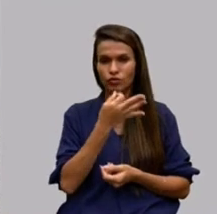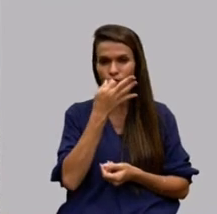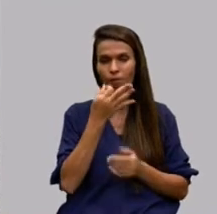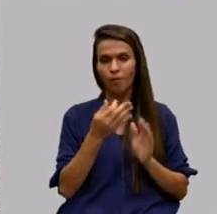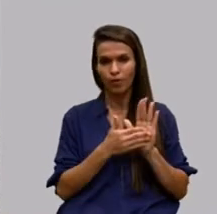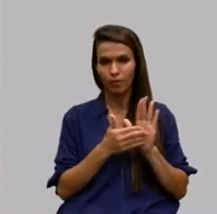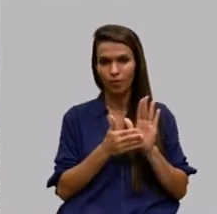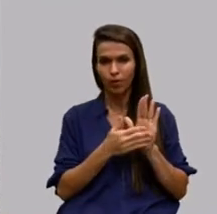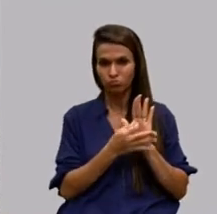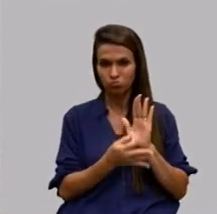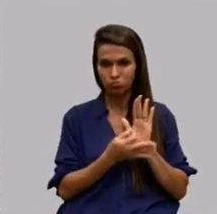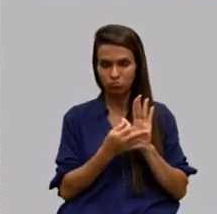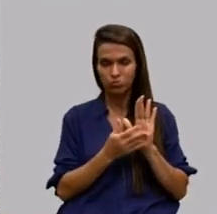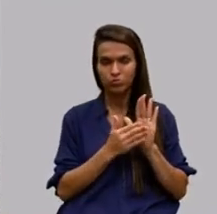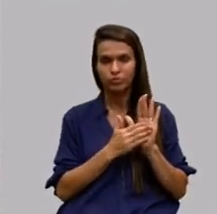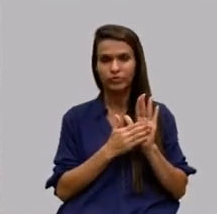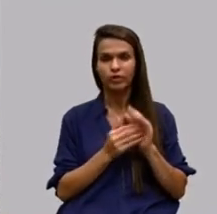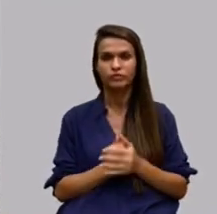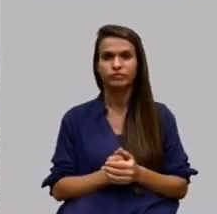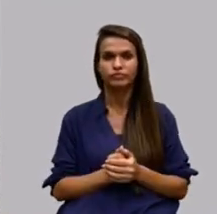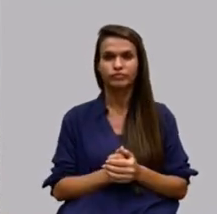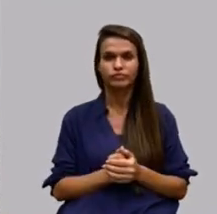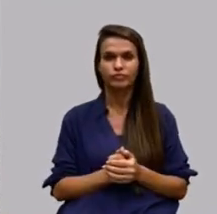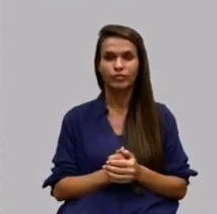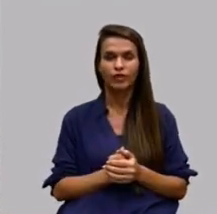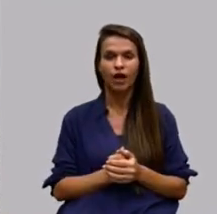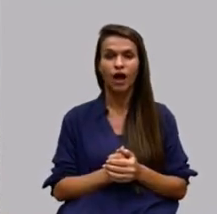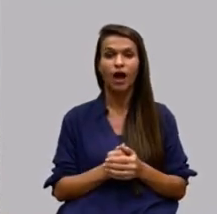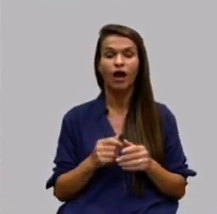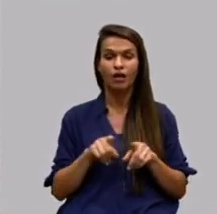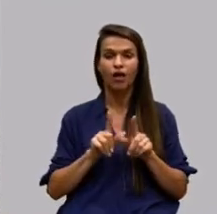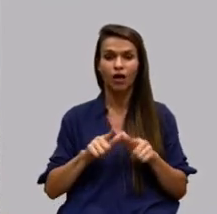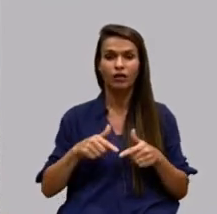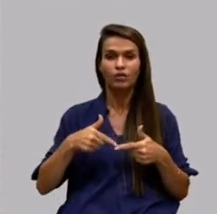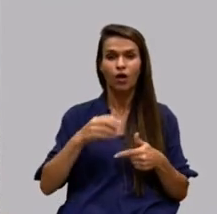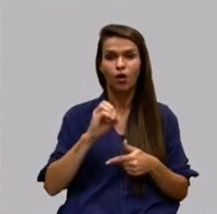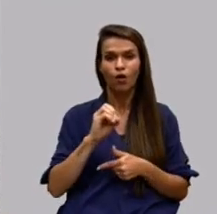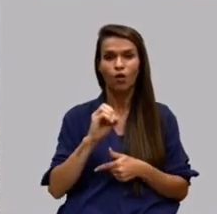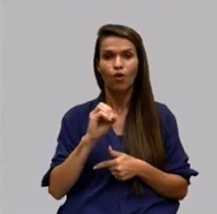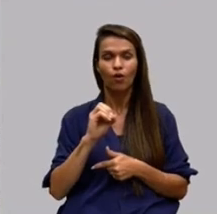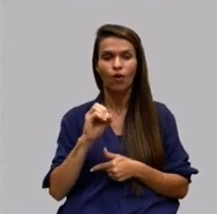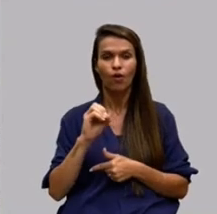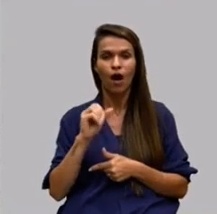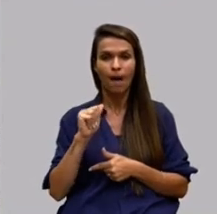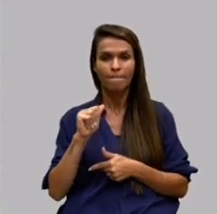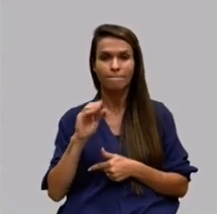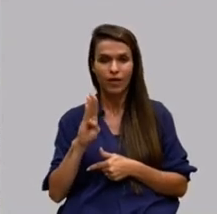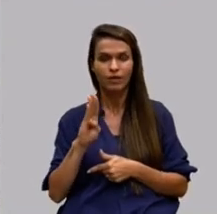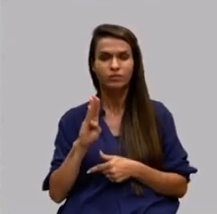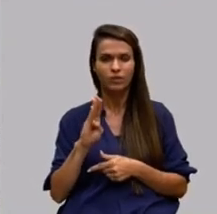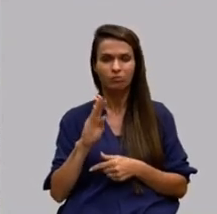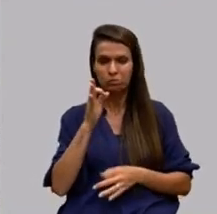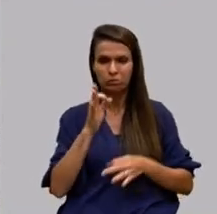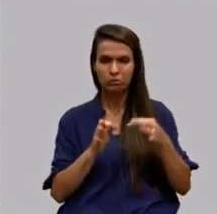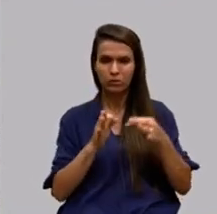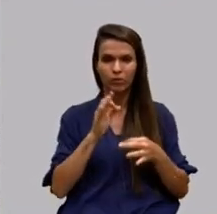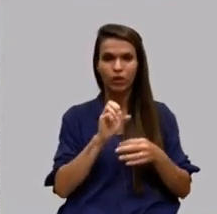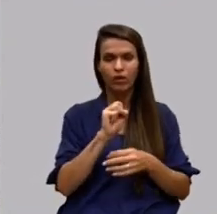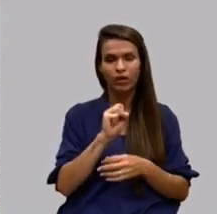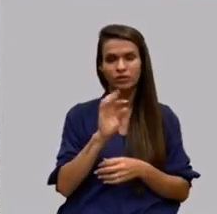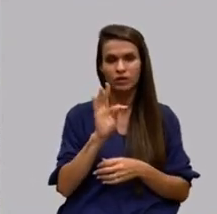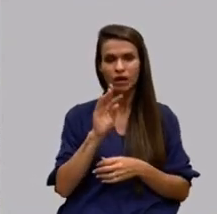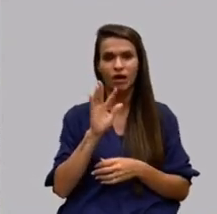propostas? Eu não deixei de dizer que a ação da OAB está pronta para ser julgada no STF. E nós queremos retirar